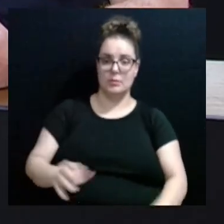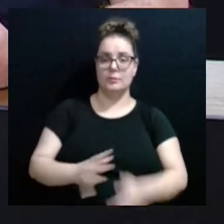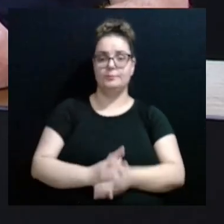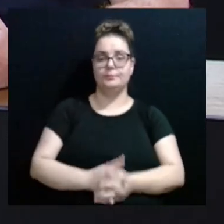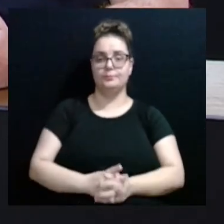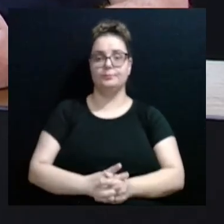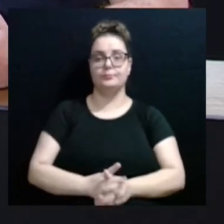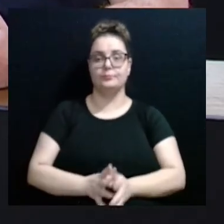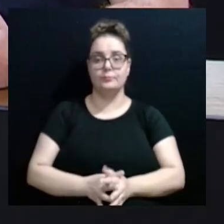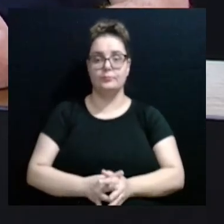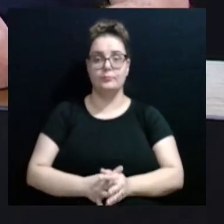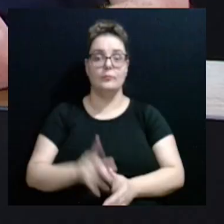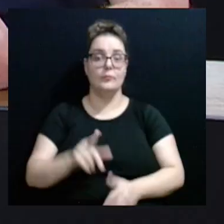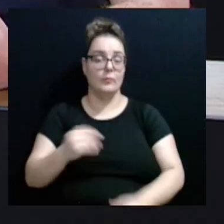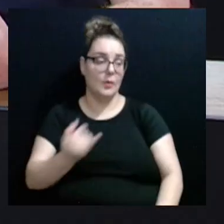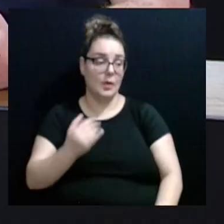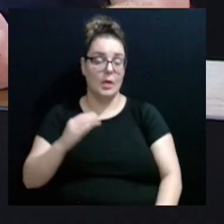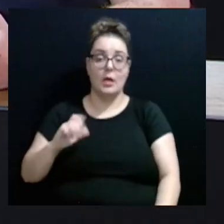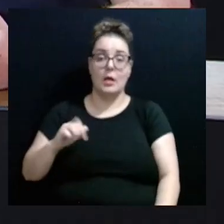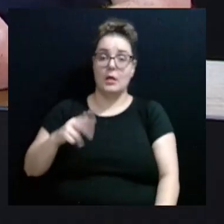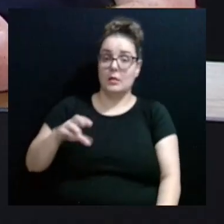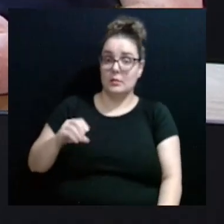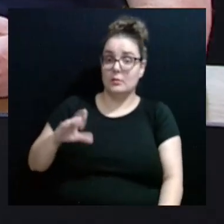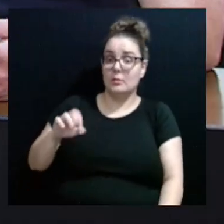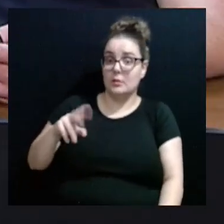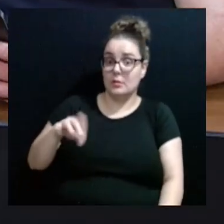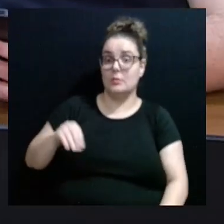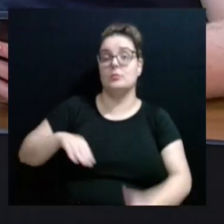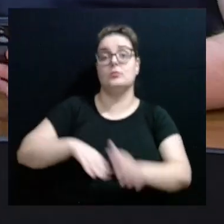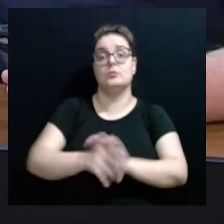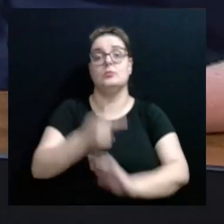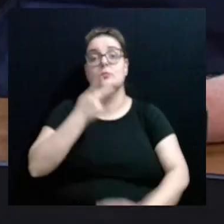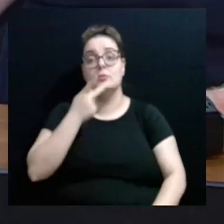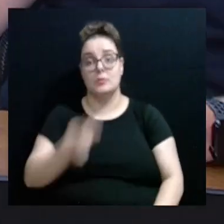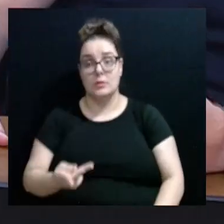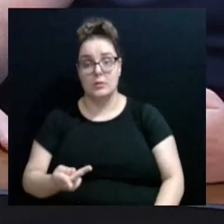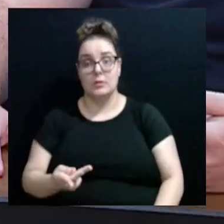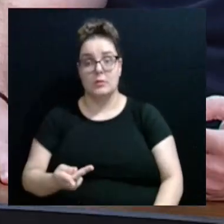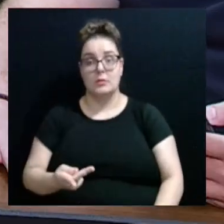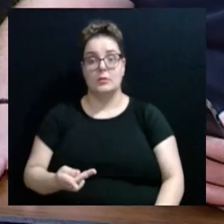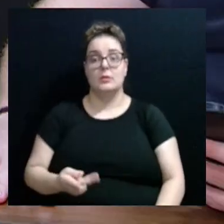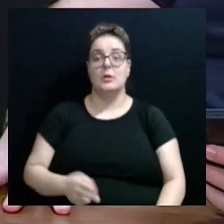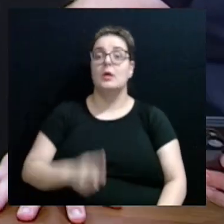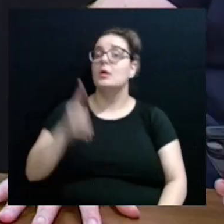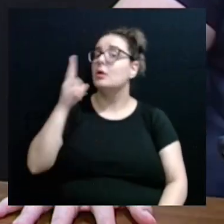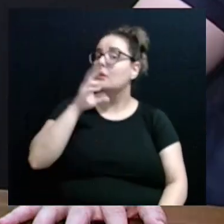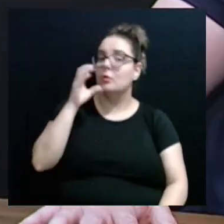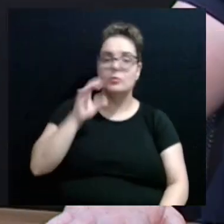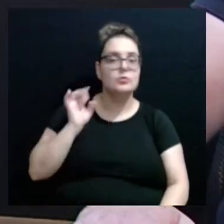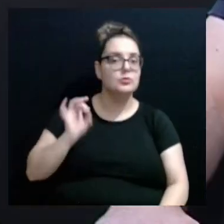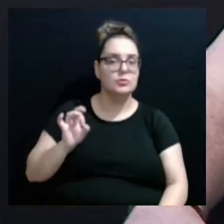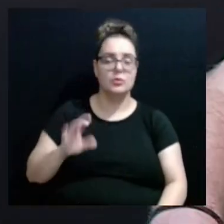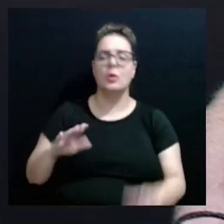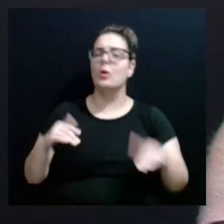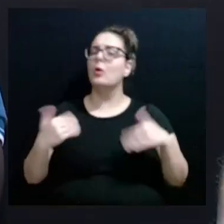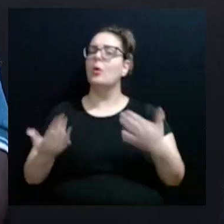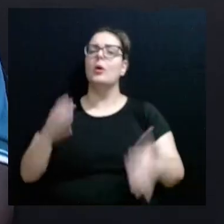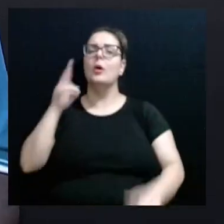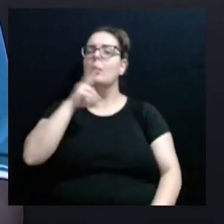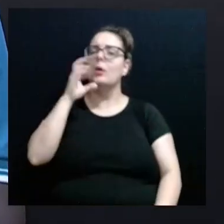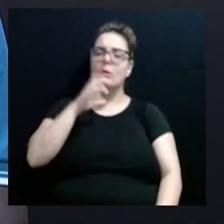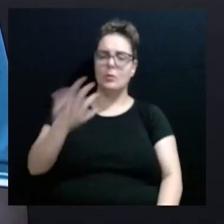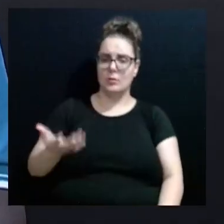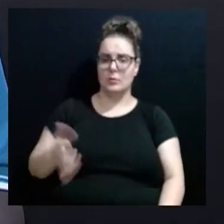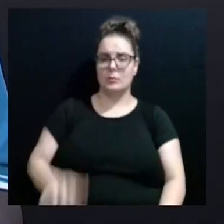Importante. Cartão de crédito, eu costumo dizer que você deve usar em emergências. Qual é a emergência, tá? A